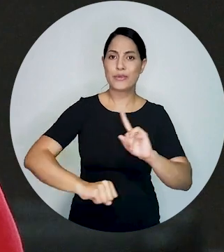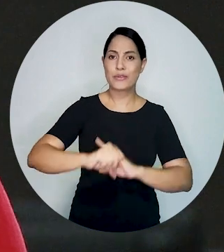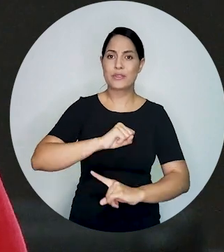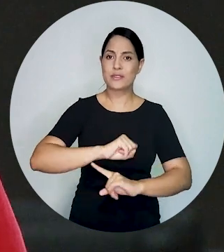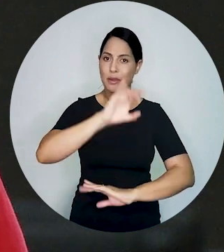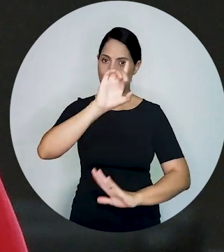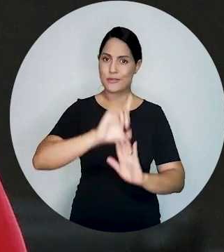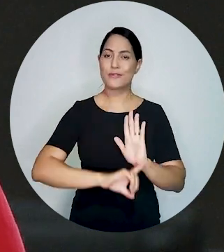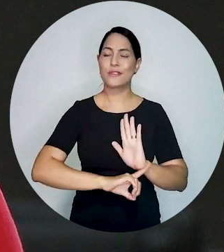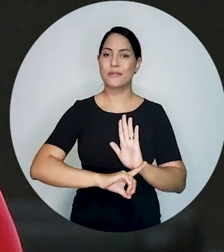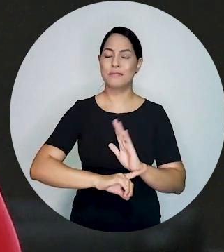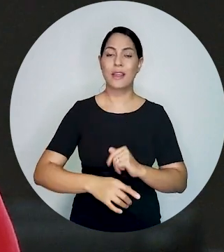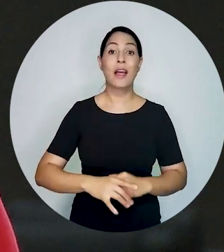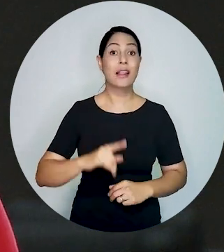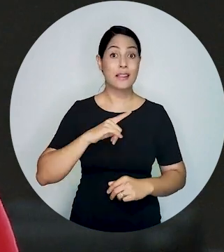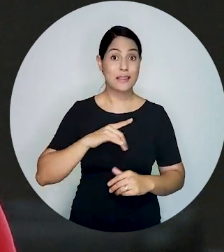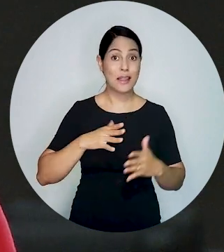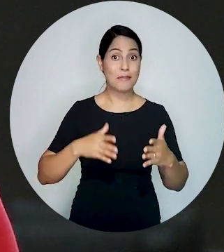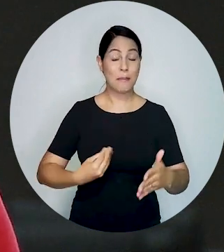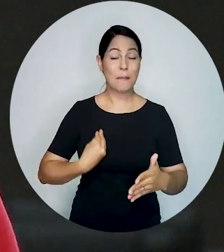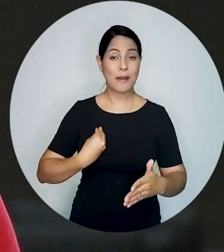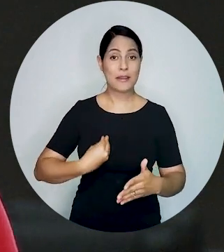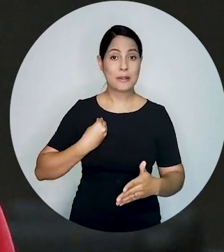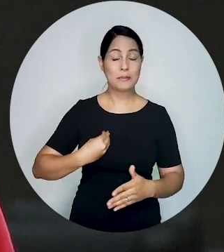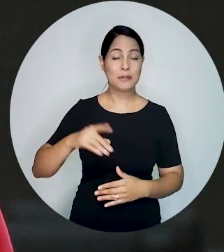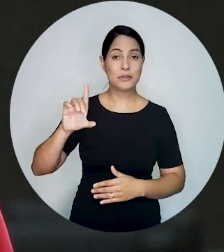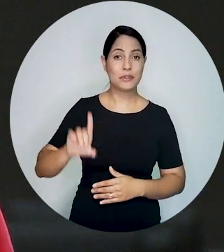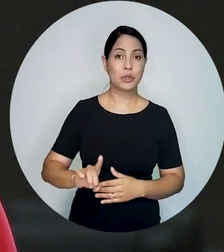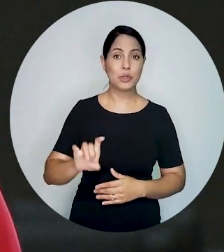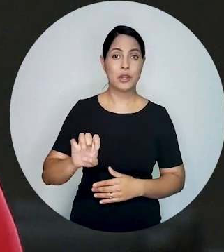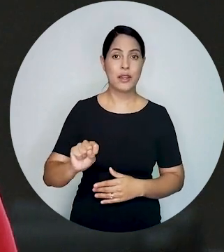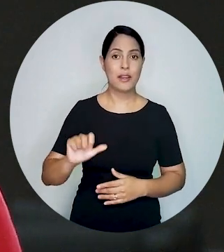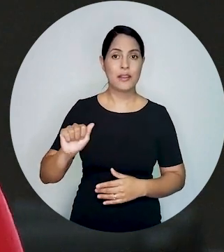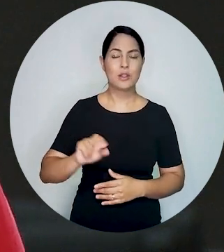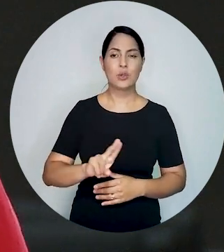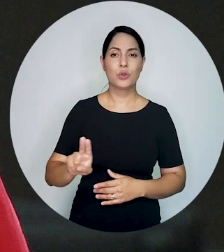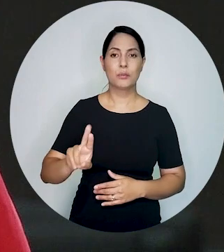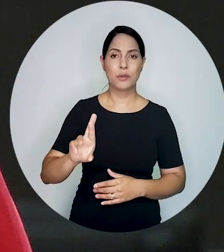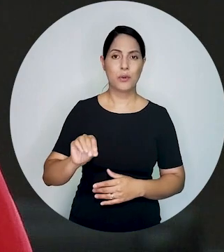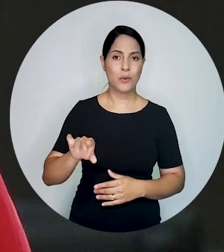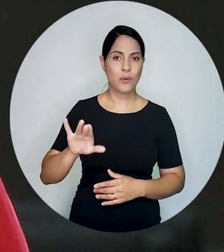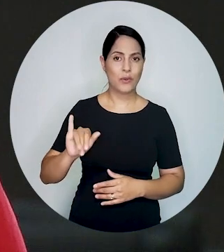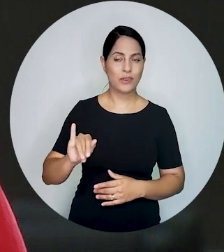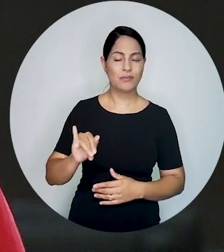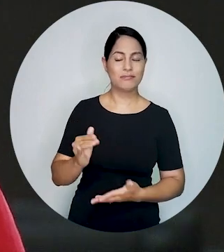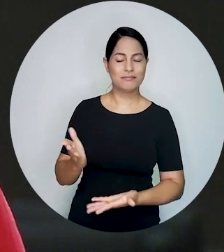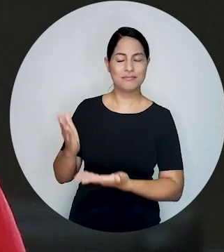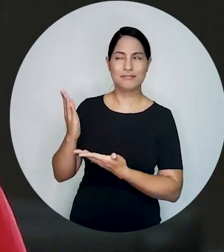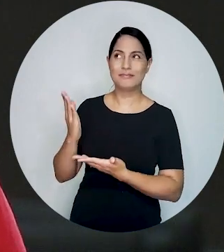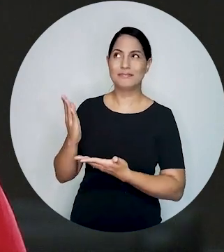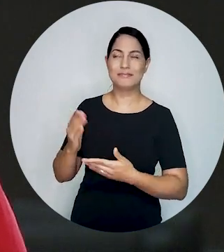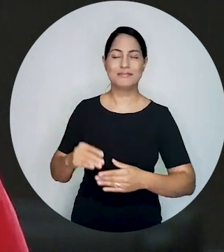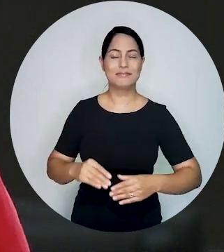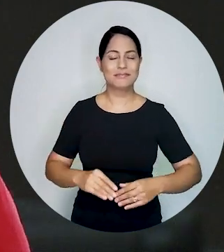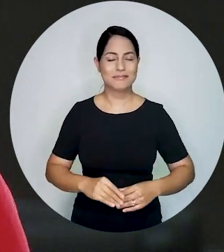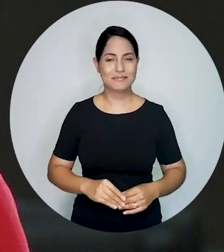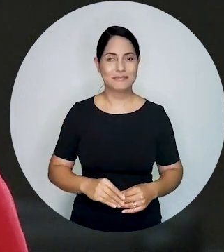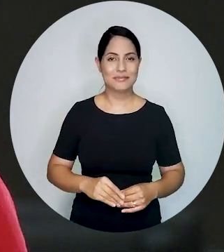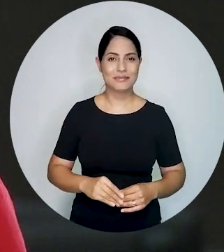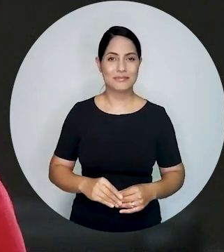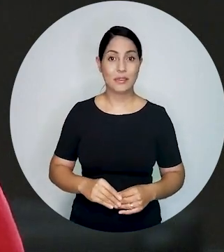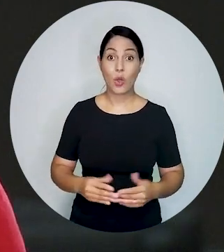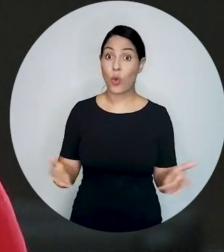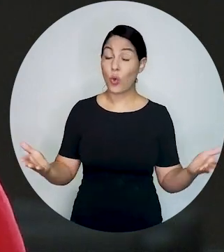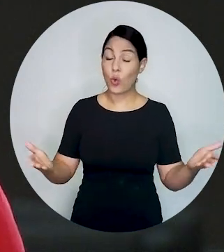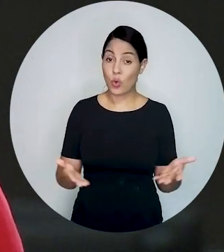advocacia, voltado à digitalização da sociedade e o seu direito, com a participação do diretor-geral da ESA Nacional, Rony